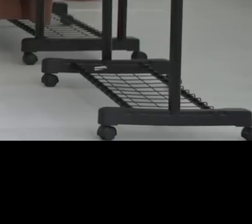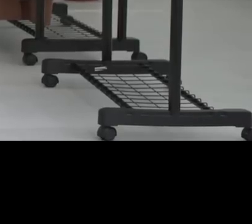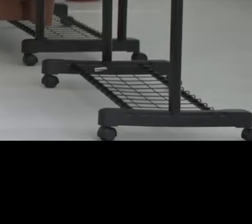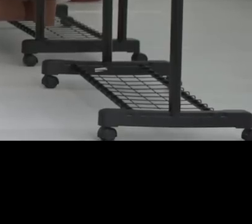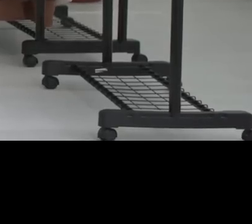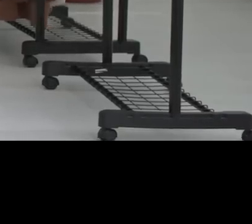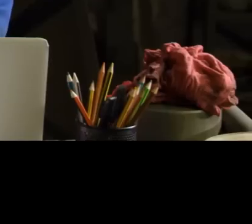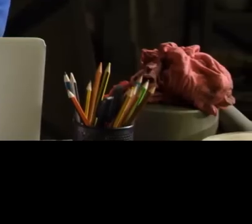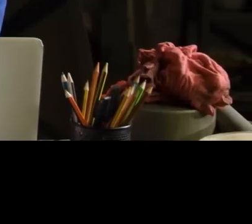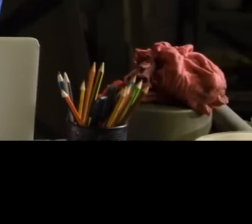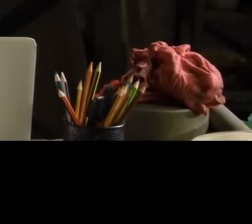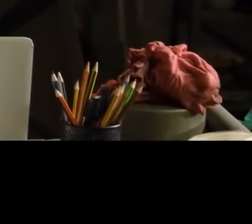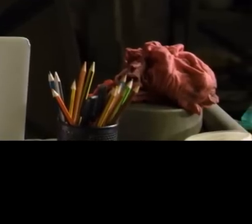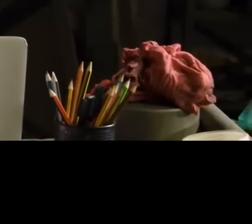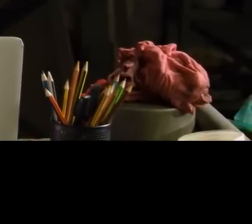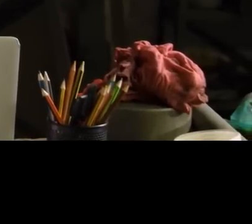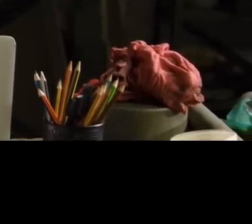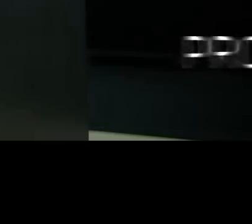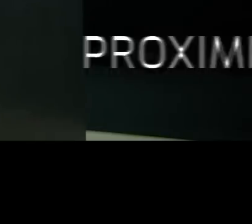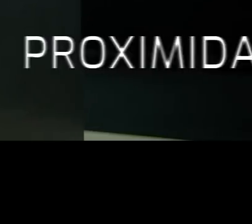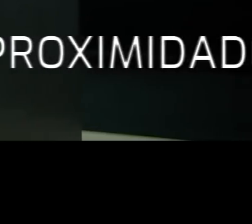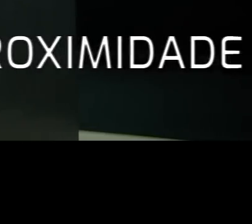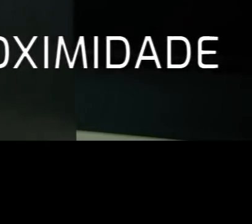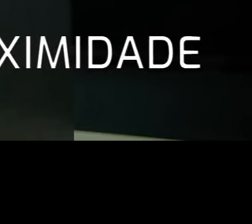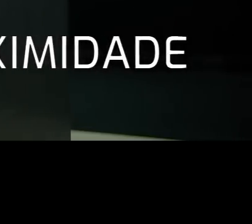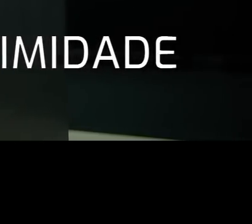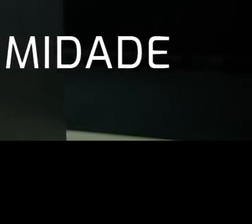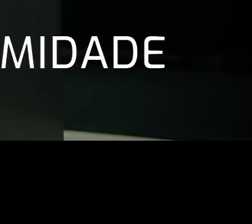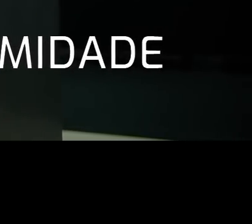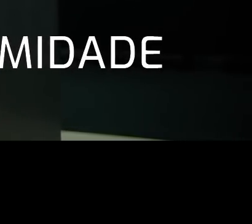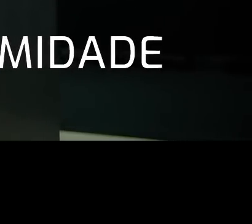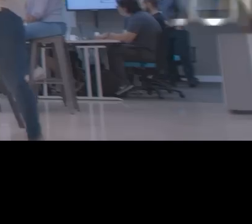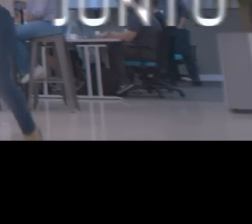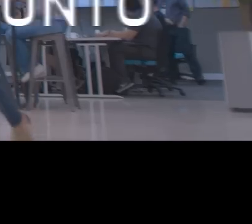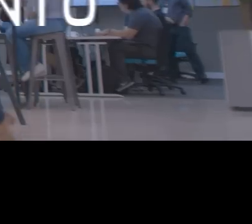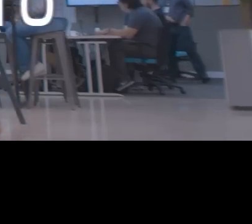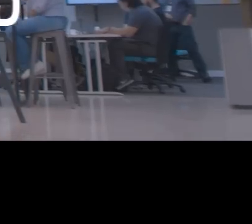Algar Telecom sua empresa tem acesso ao serviços mais inovadores